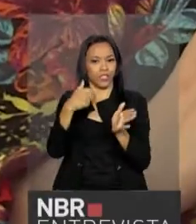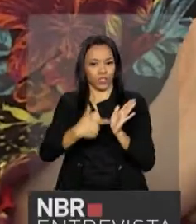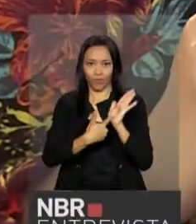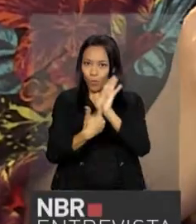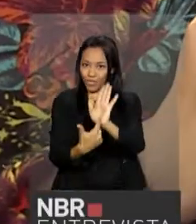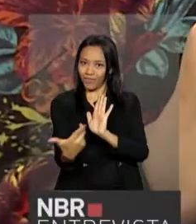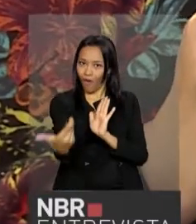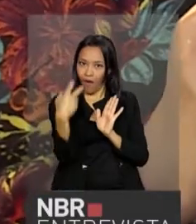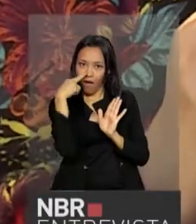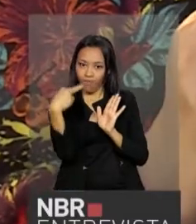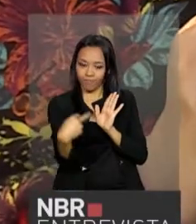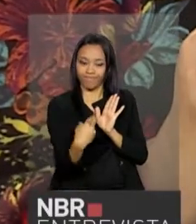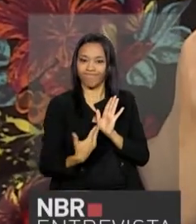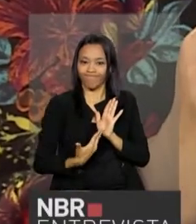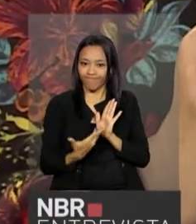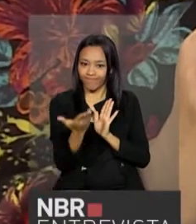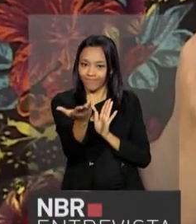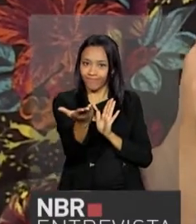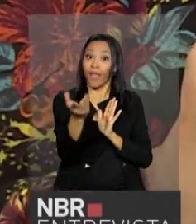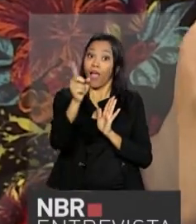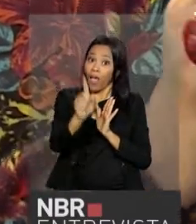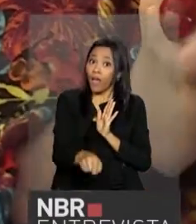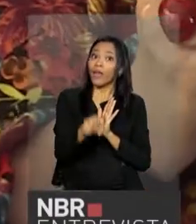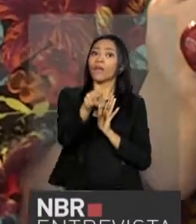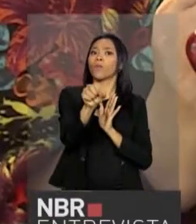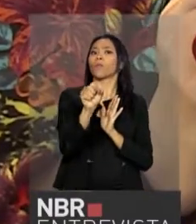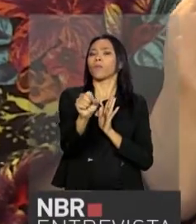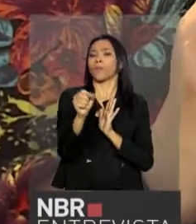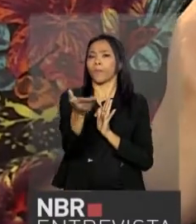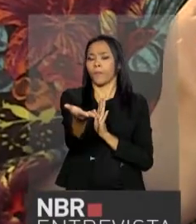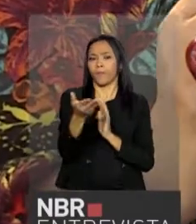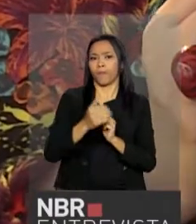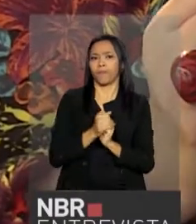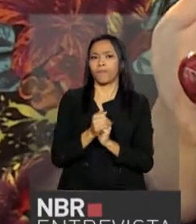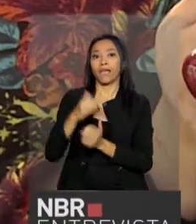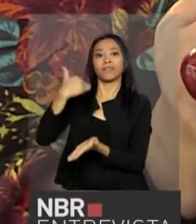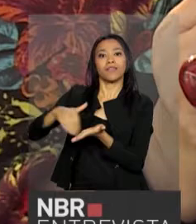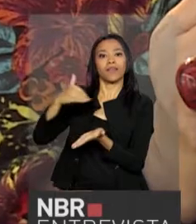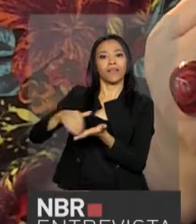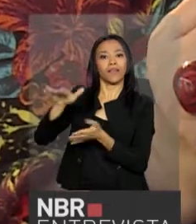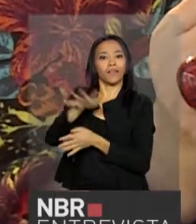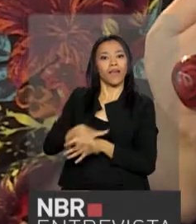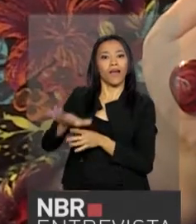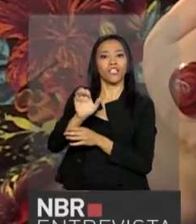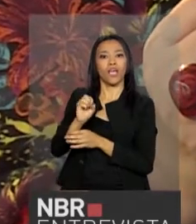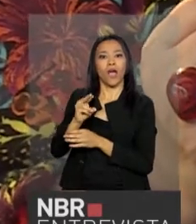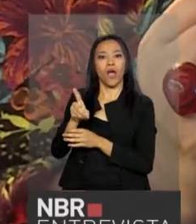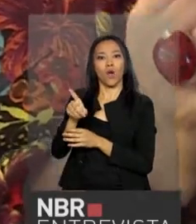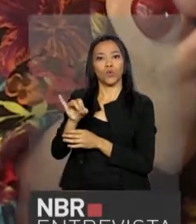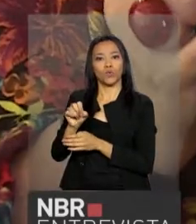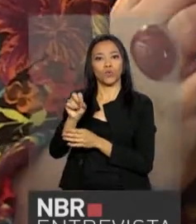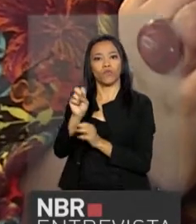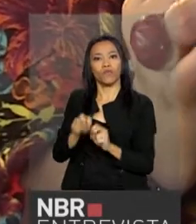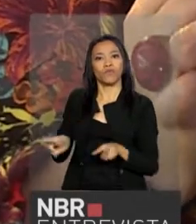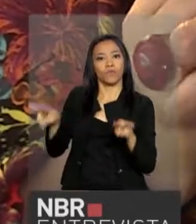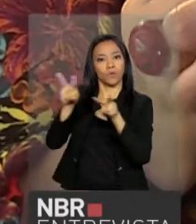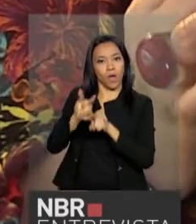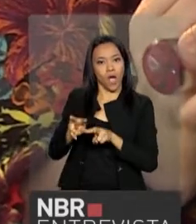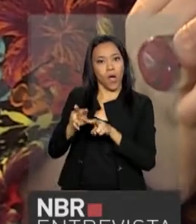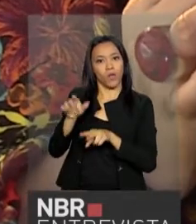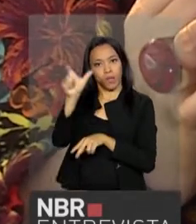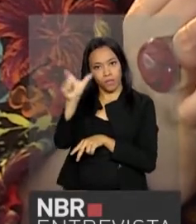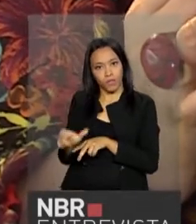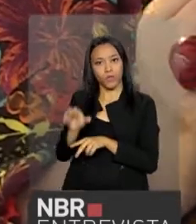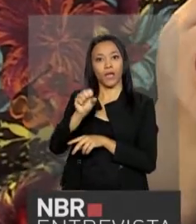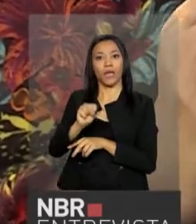Ele foi uma iniciativa da Secretaria do Audiovisual na pessoa da Silvia